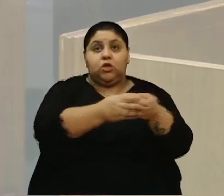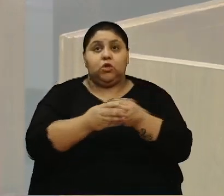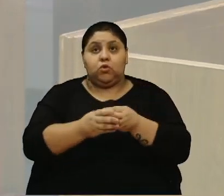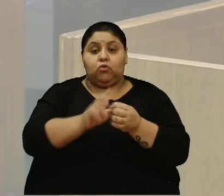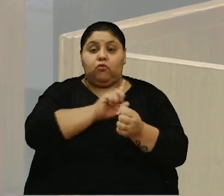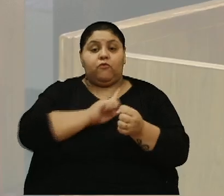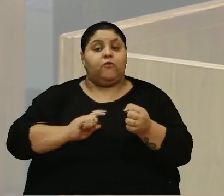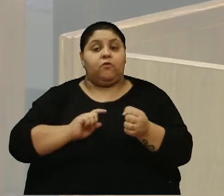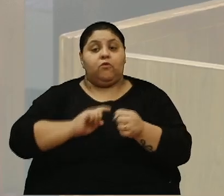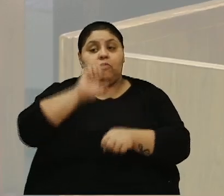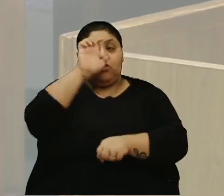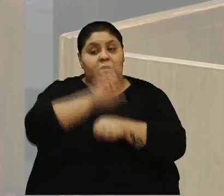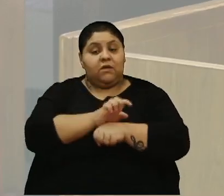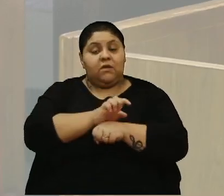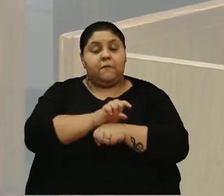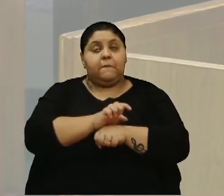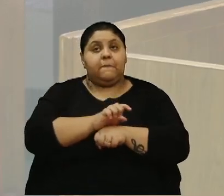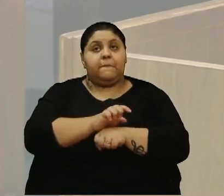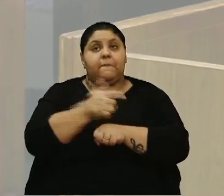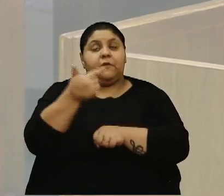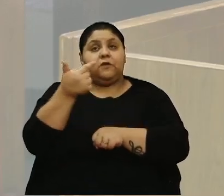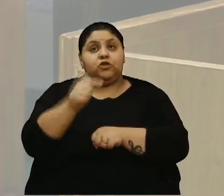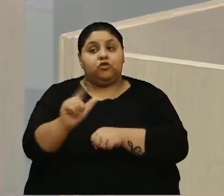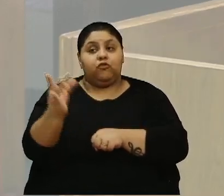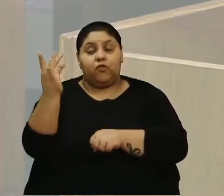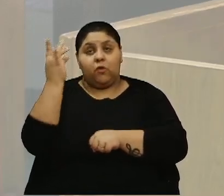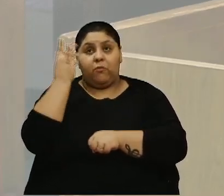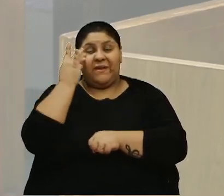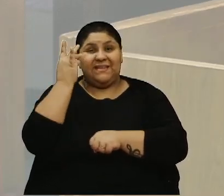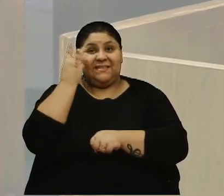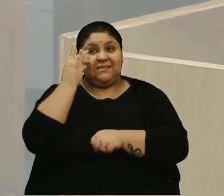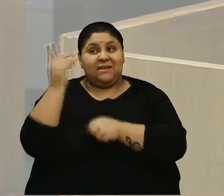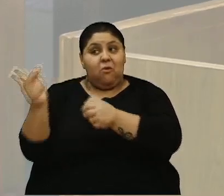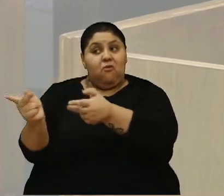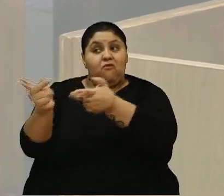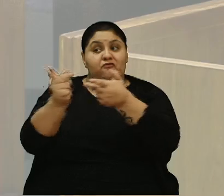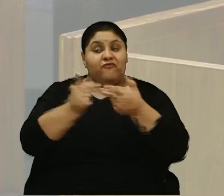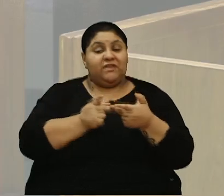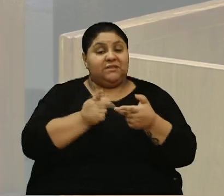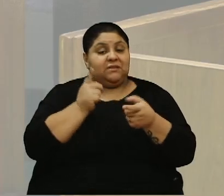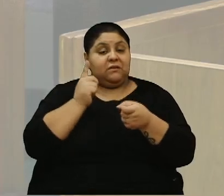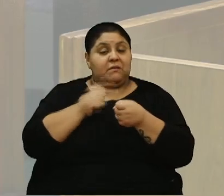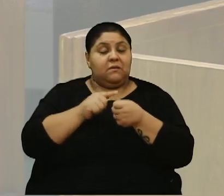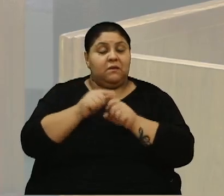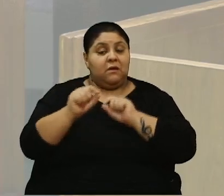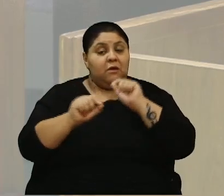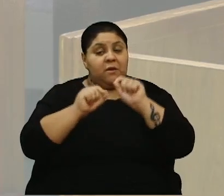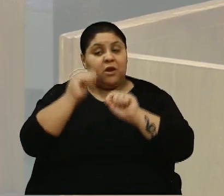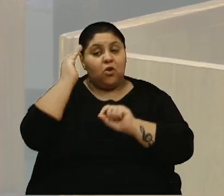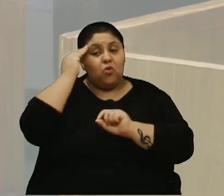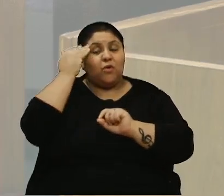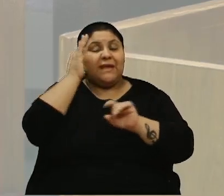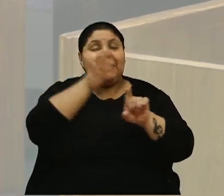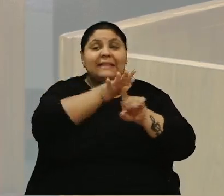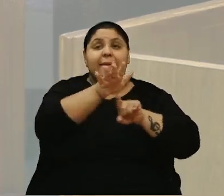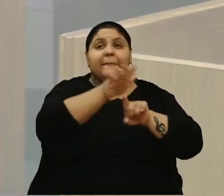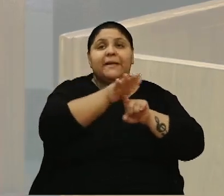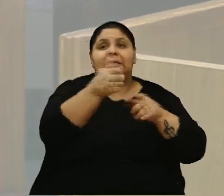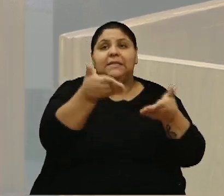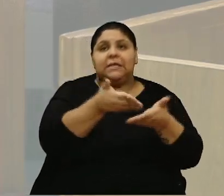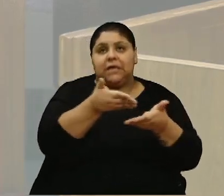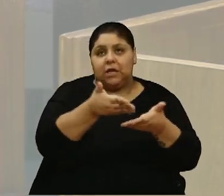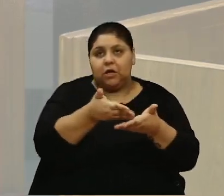está, mais uma vez, em loco nos municípios para entender quais são as principais demandas desse momento. Hoje